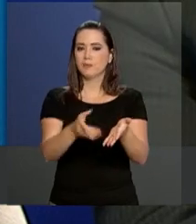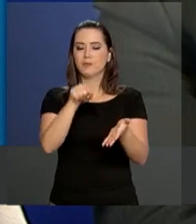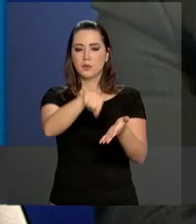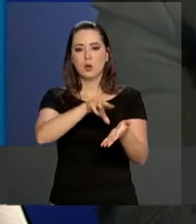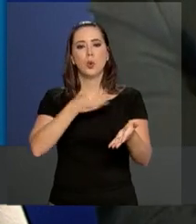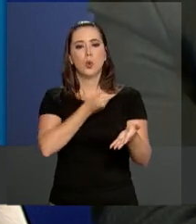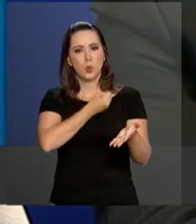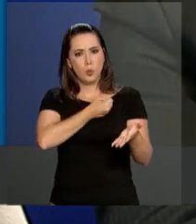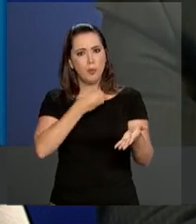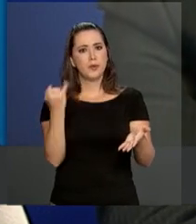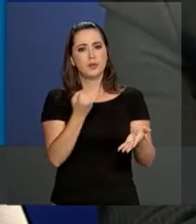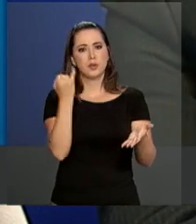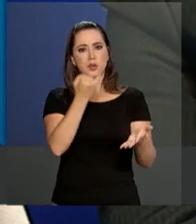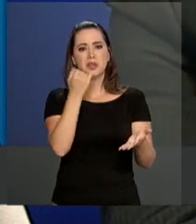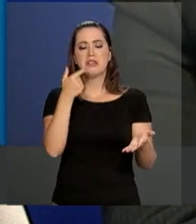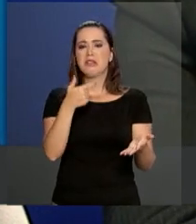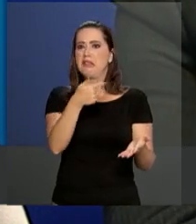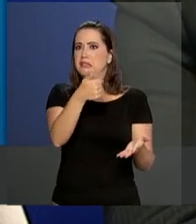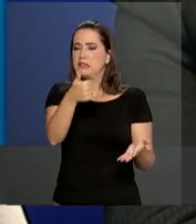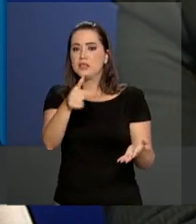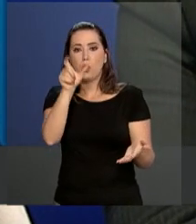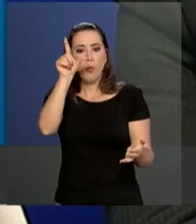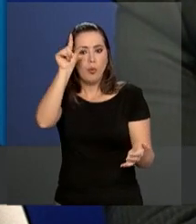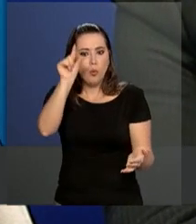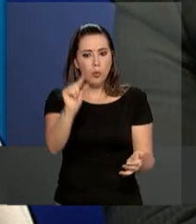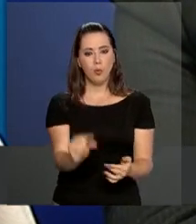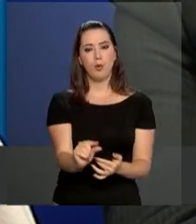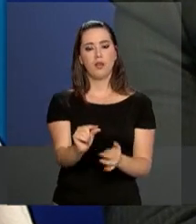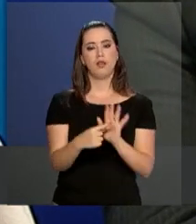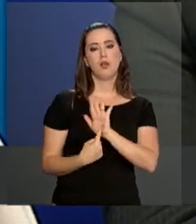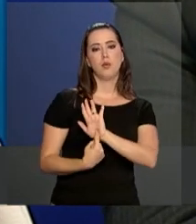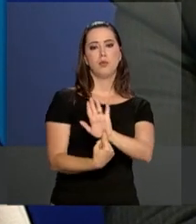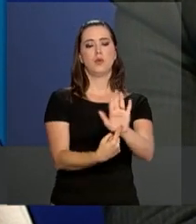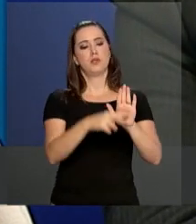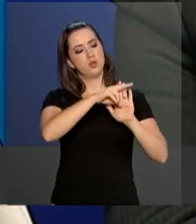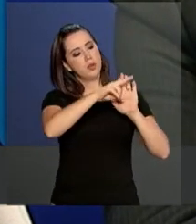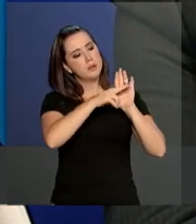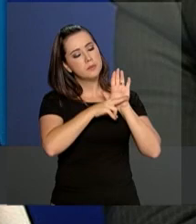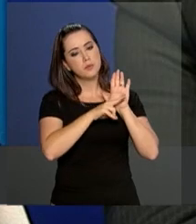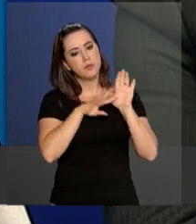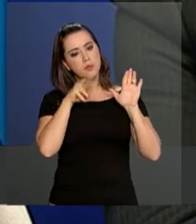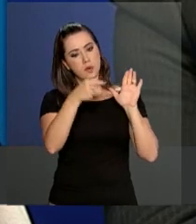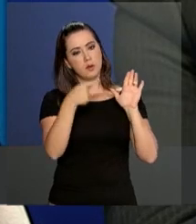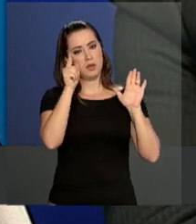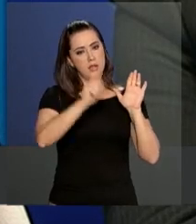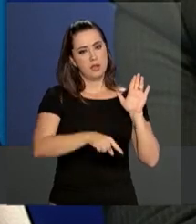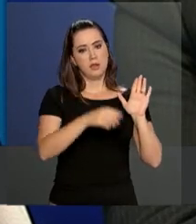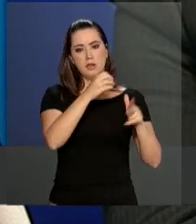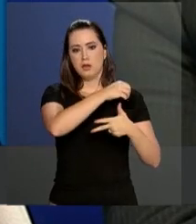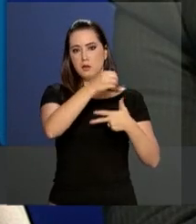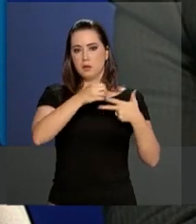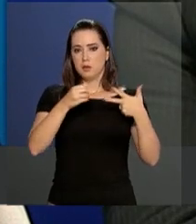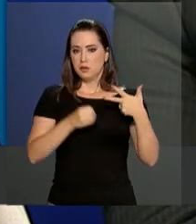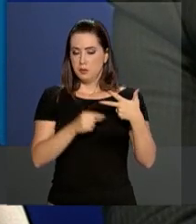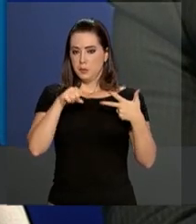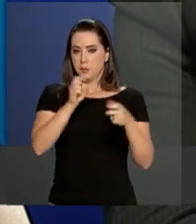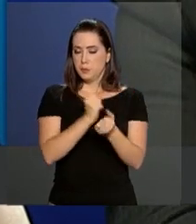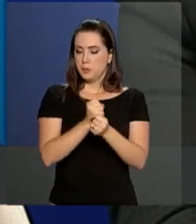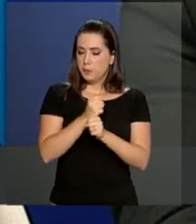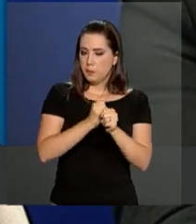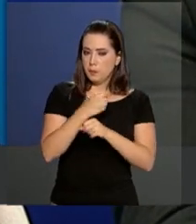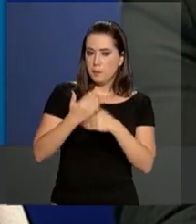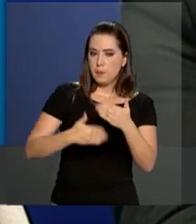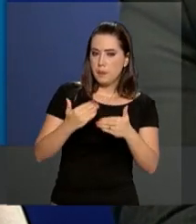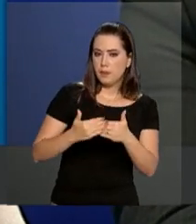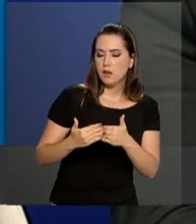o exame de fato é revelador de que essas regras todas que o enem vem aprimorando nesses anos